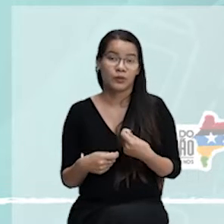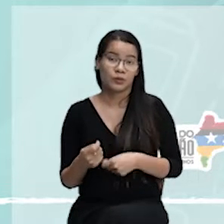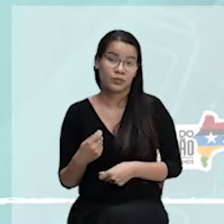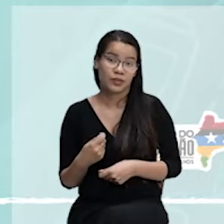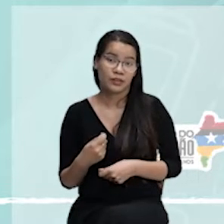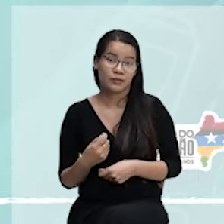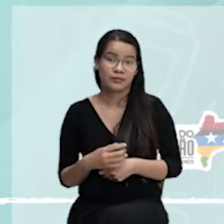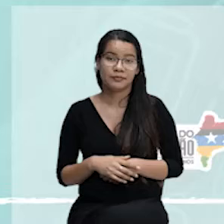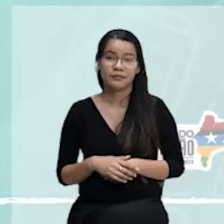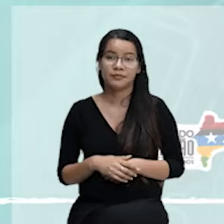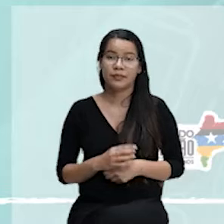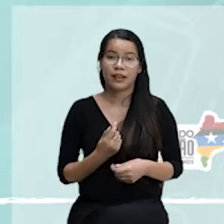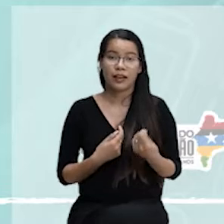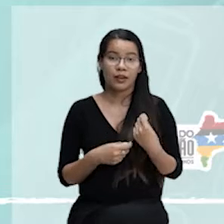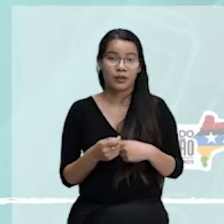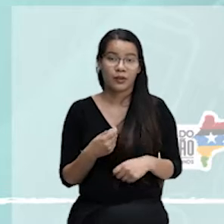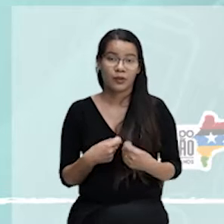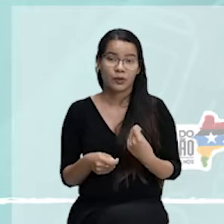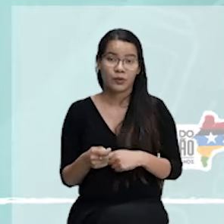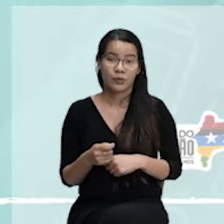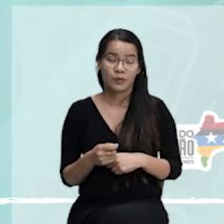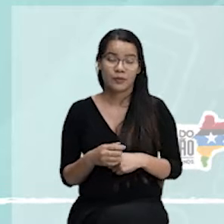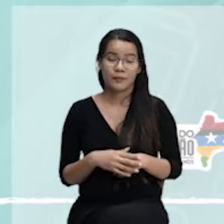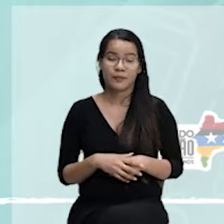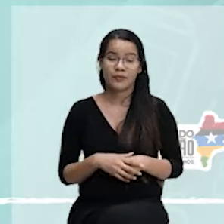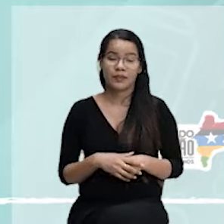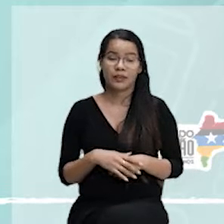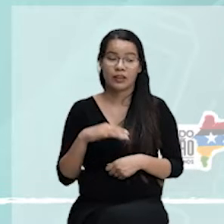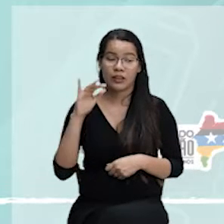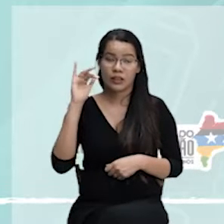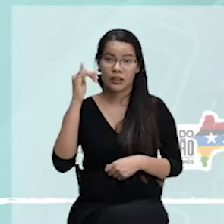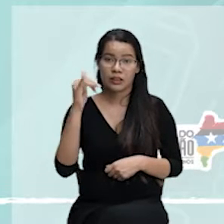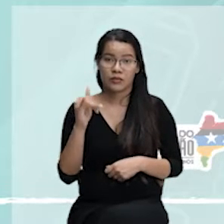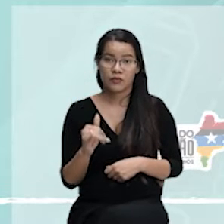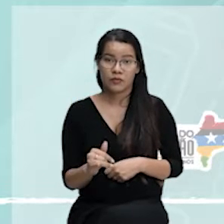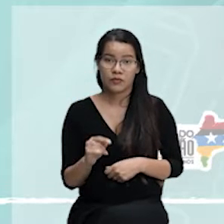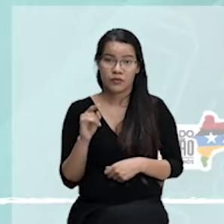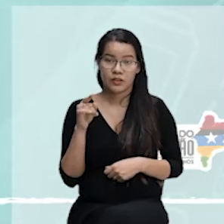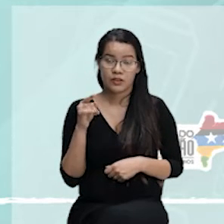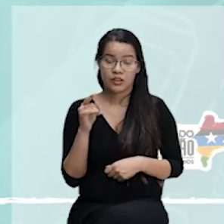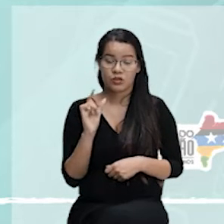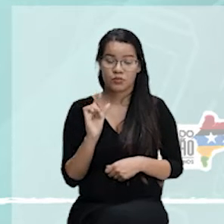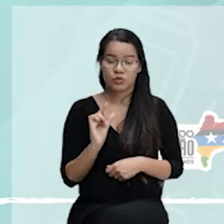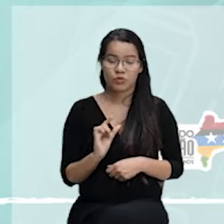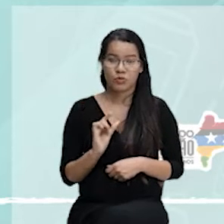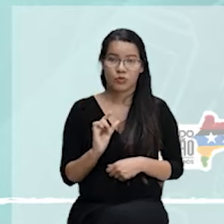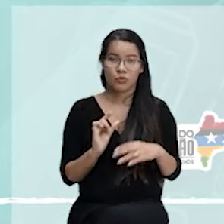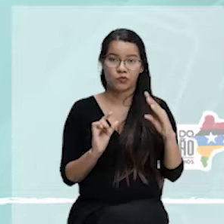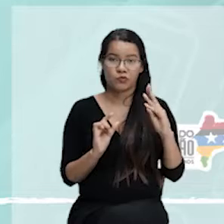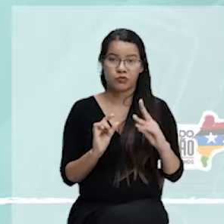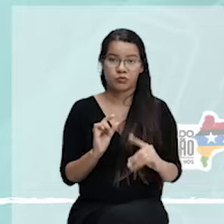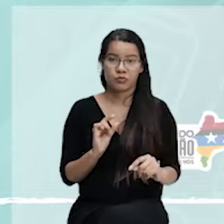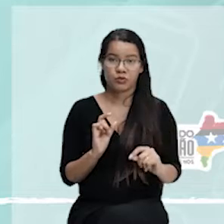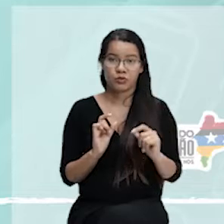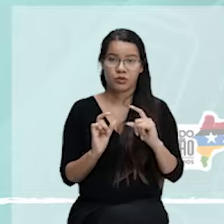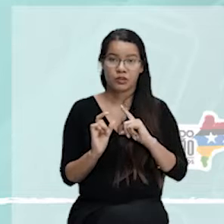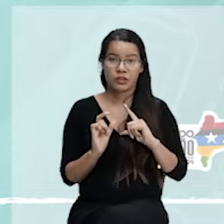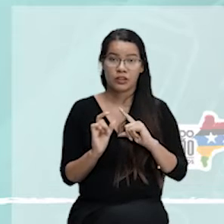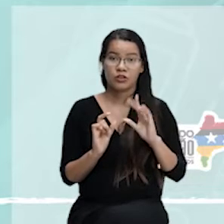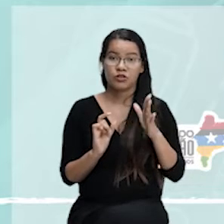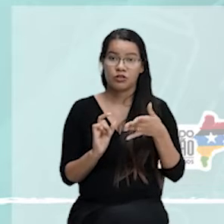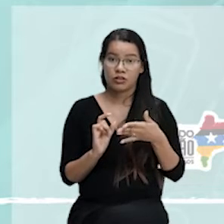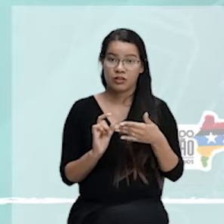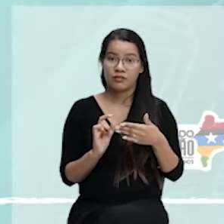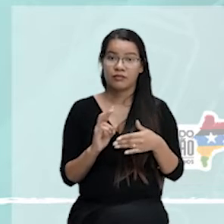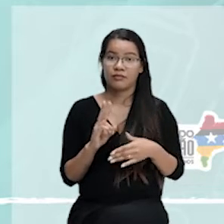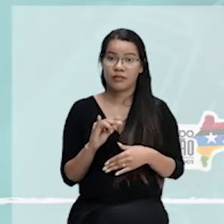jovem. A economia de energia elétrica, você economizar, reduzir o gasto potencial que tem, já é alguma coisa. Não